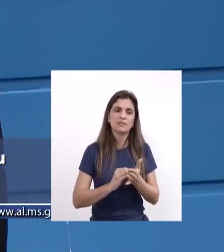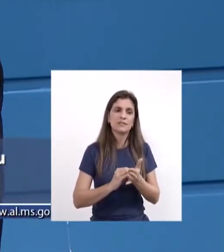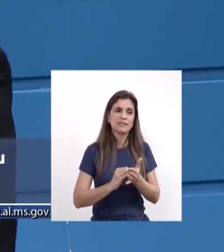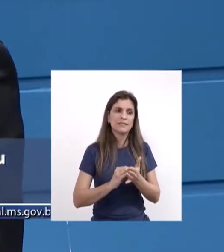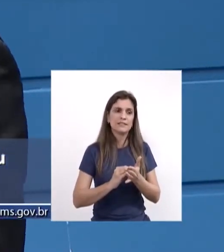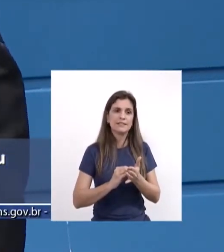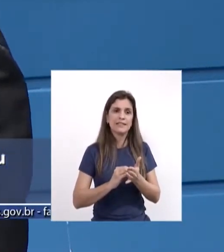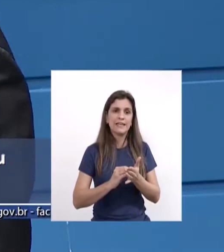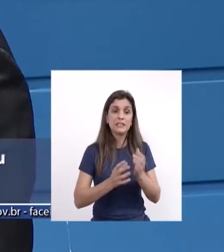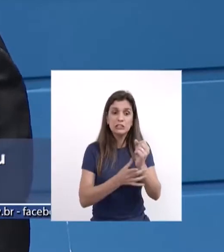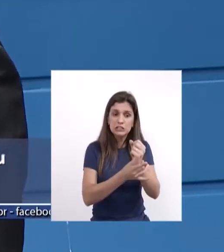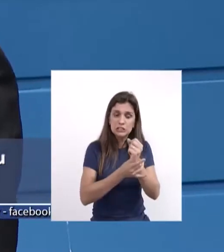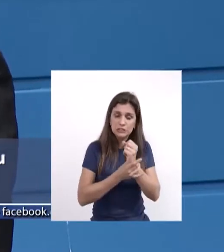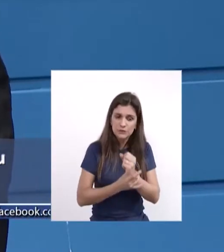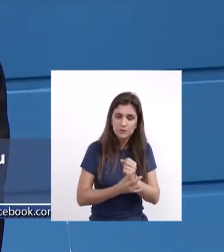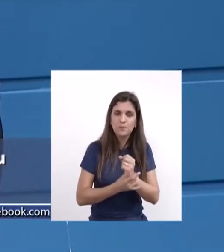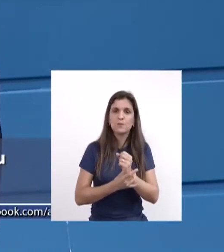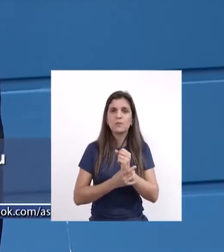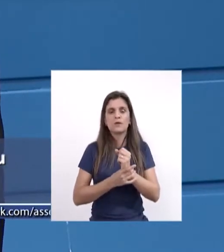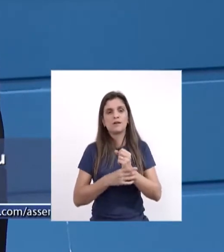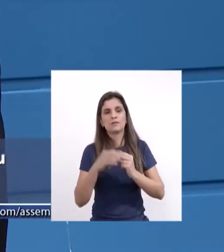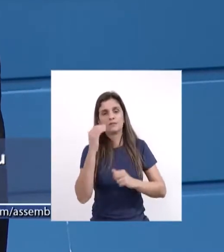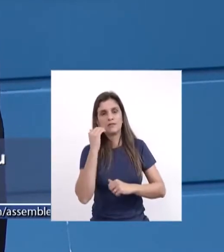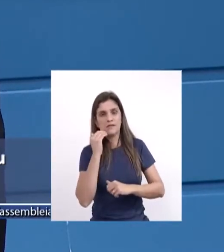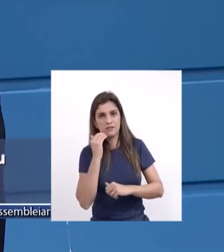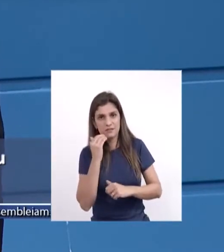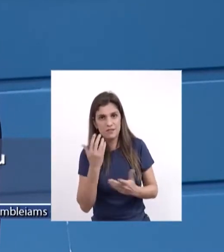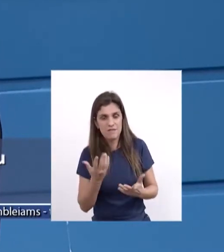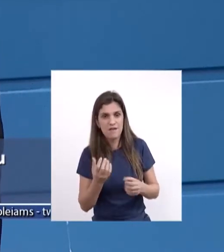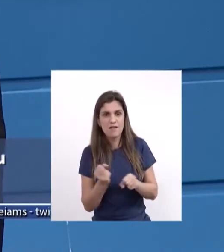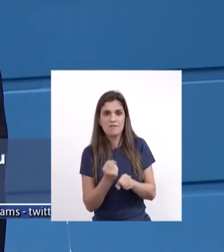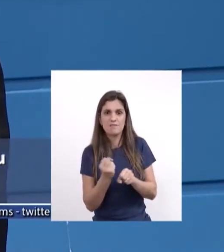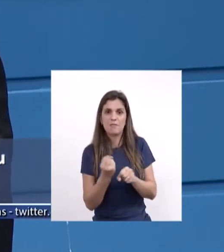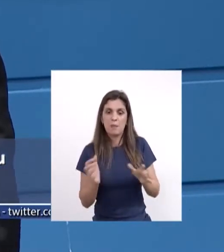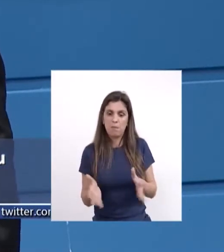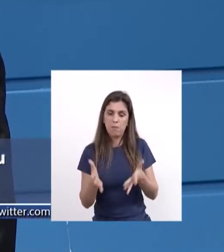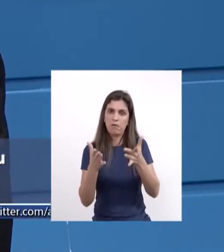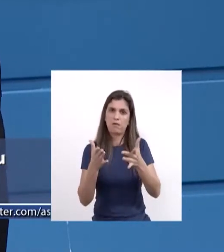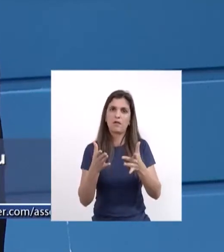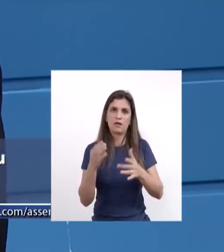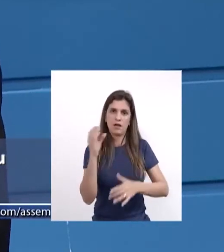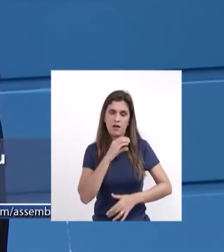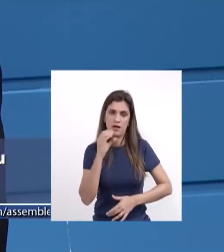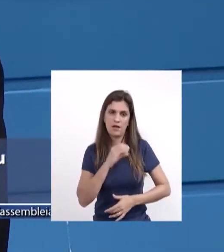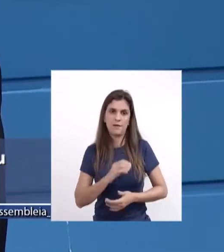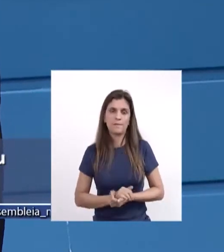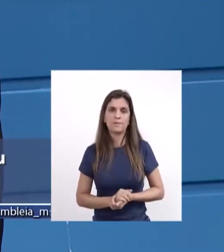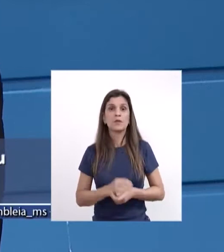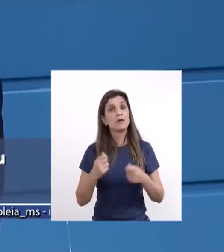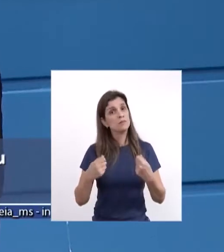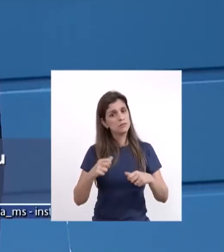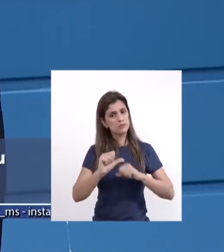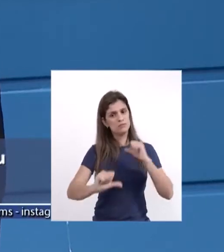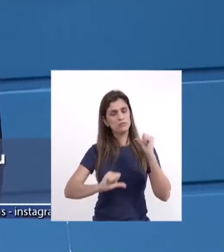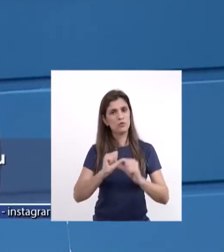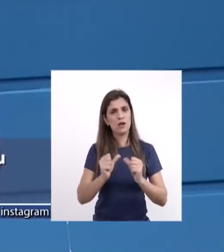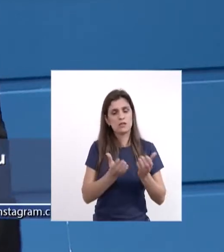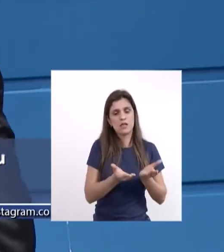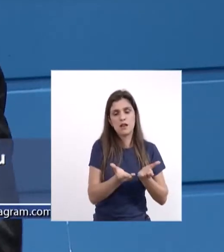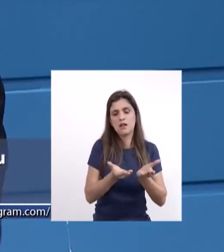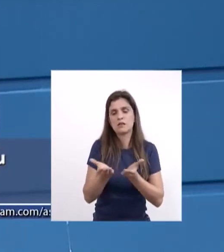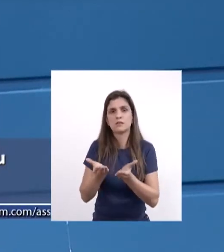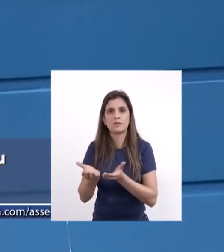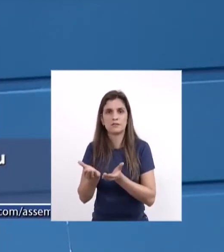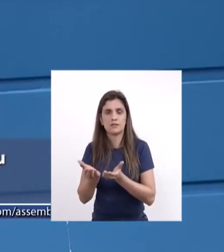Brasil? Já para concluir o meu à parte. Nós temos que mudar também a lei das licitações. A empresa, quando ganha uma obra, ela tem que entregar a